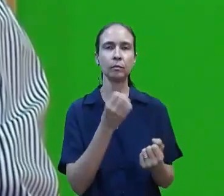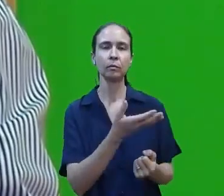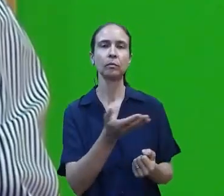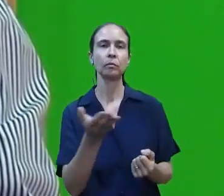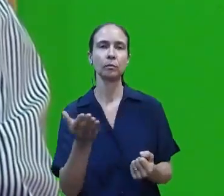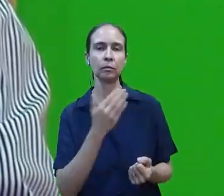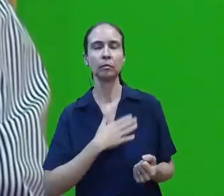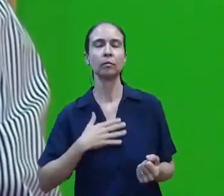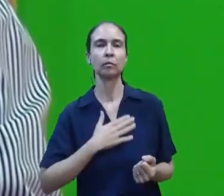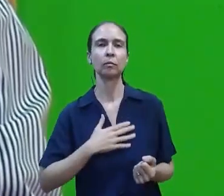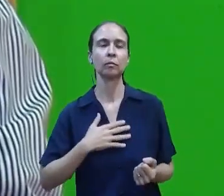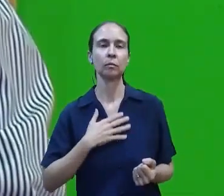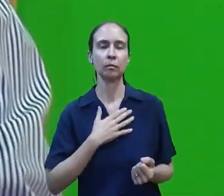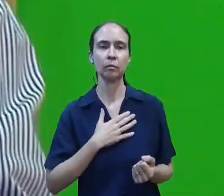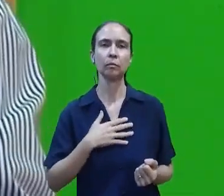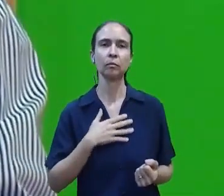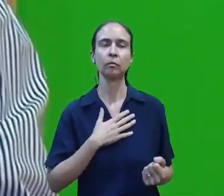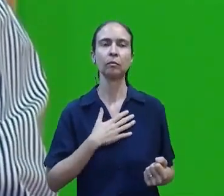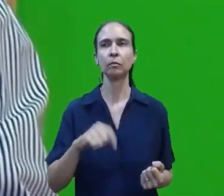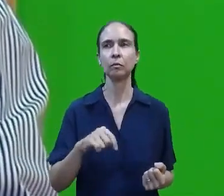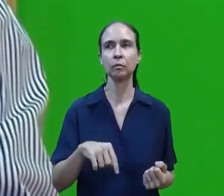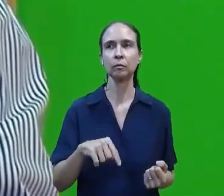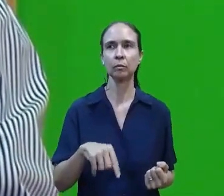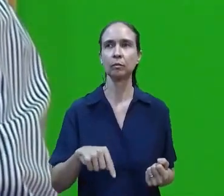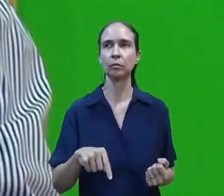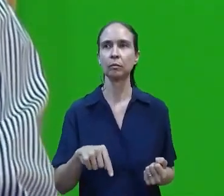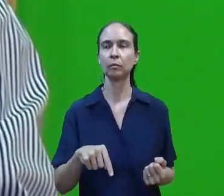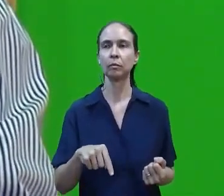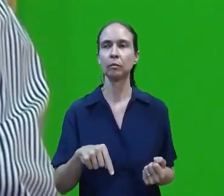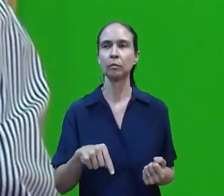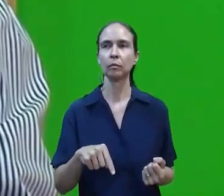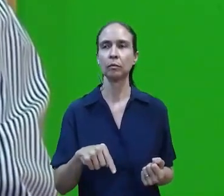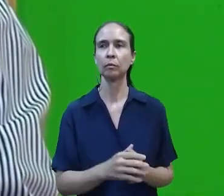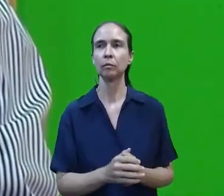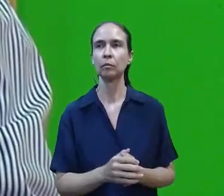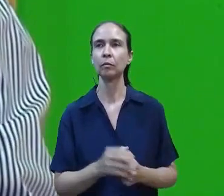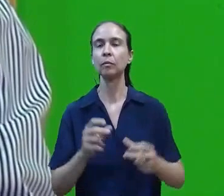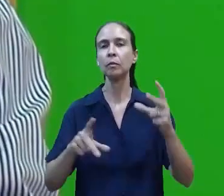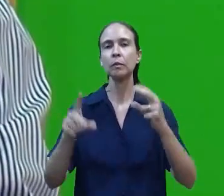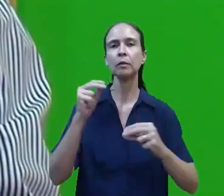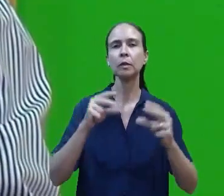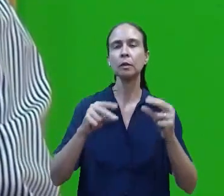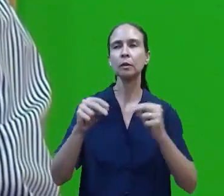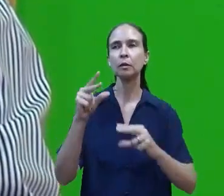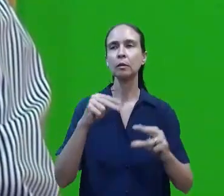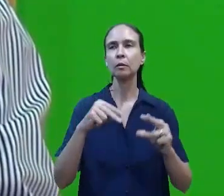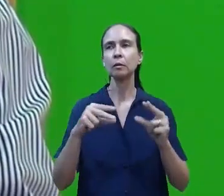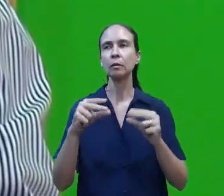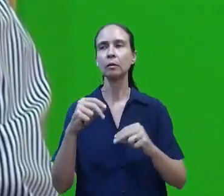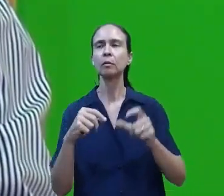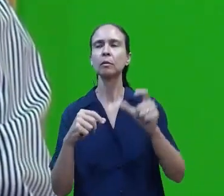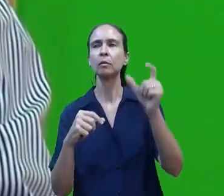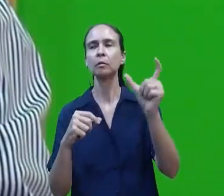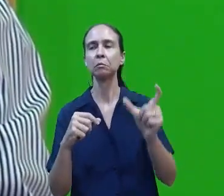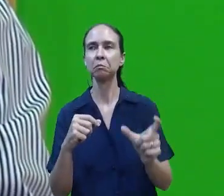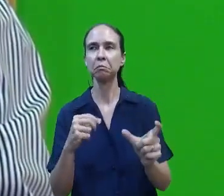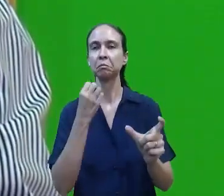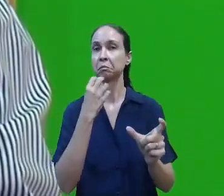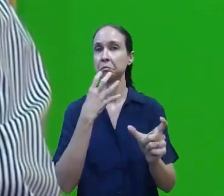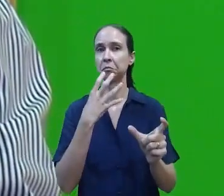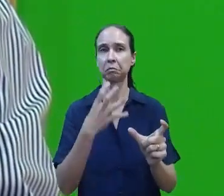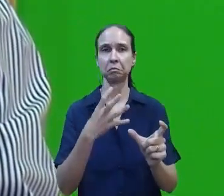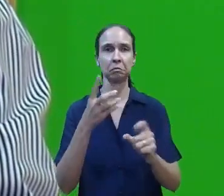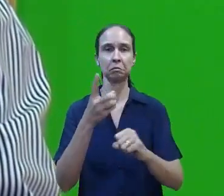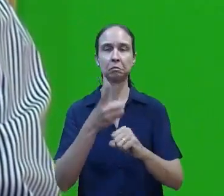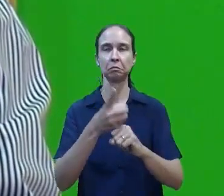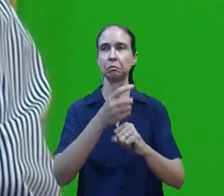estar aqui. E mais uma vez, um bate-papo com uma grande personalidade, que é o Dr. Aristóteles Pires de